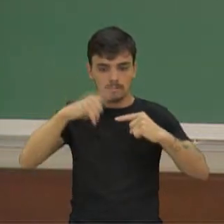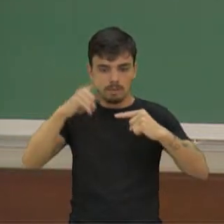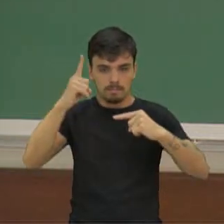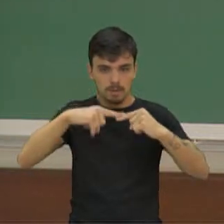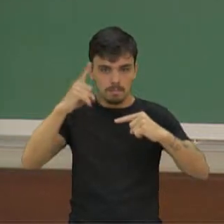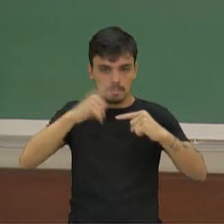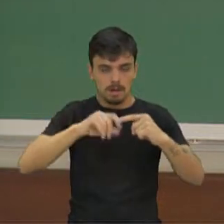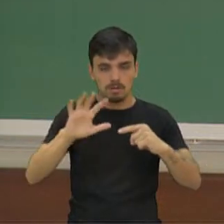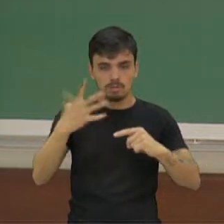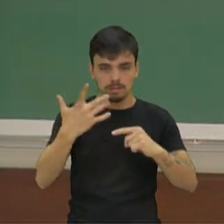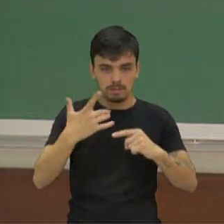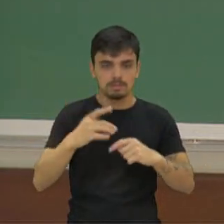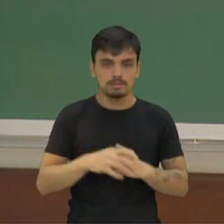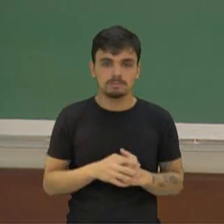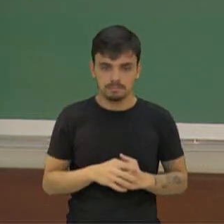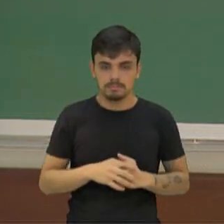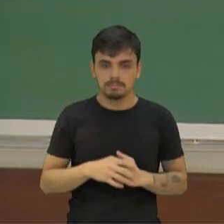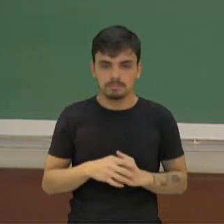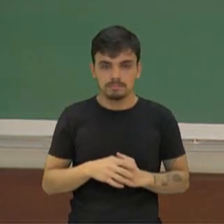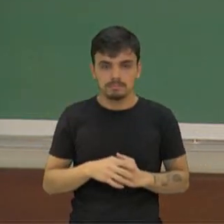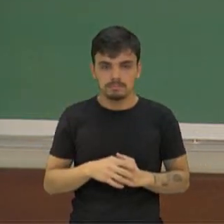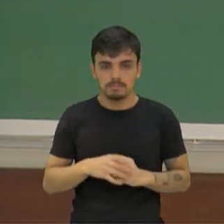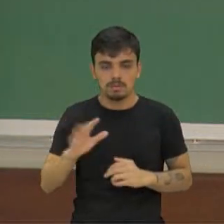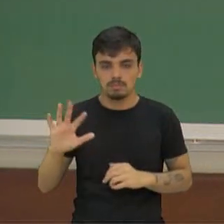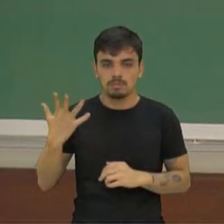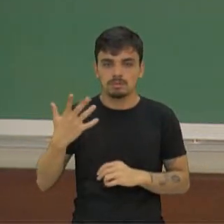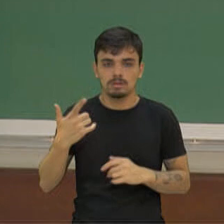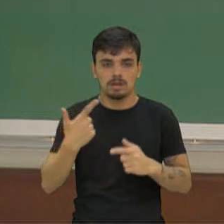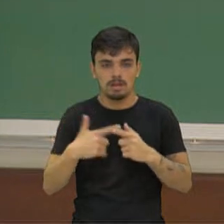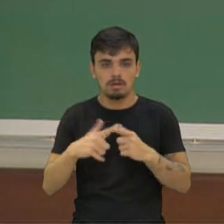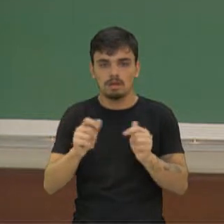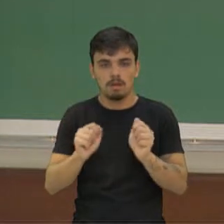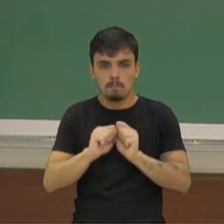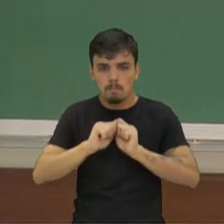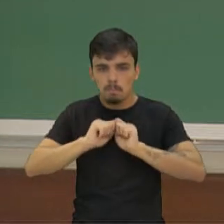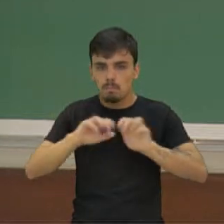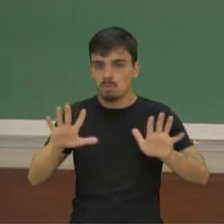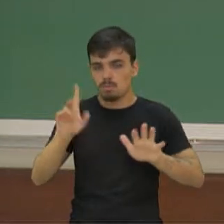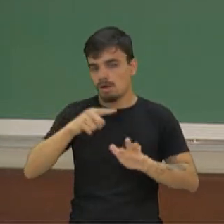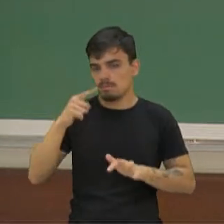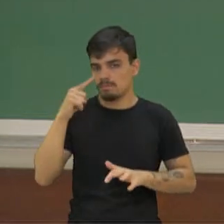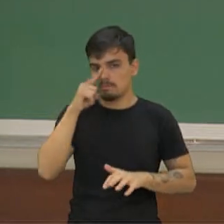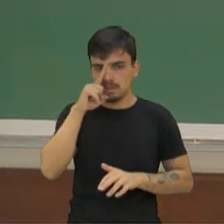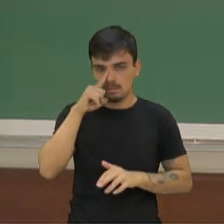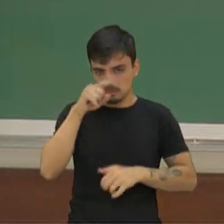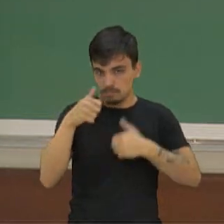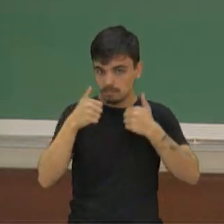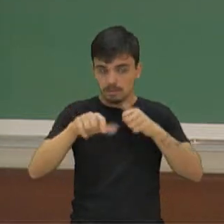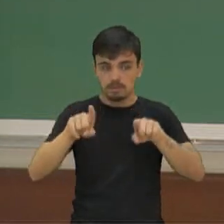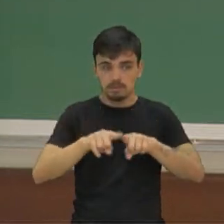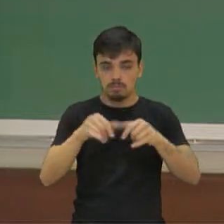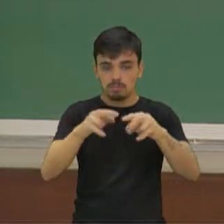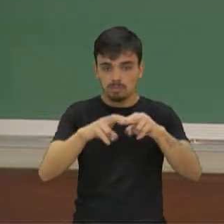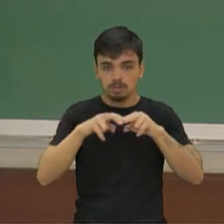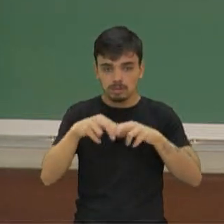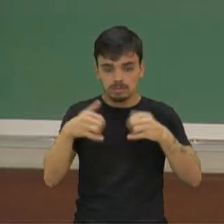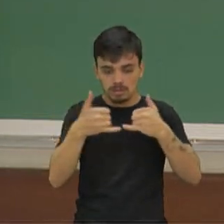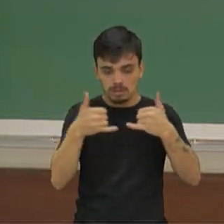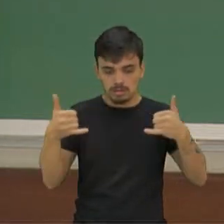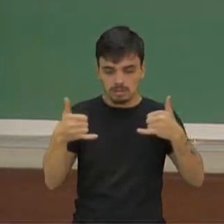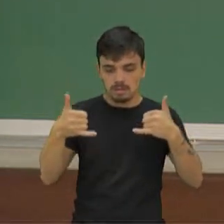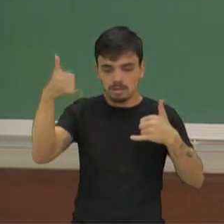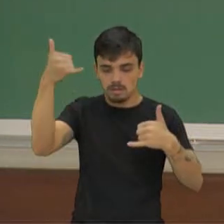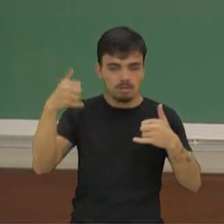bateria vai se descarregar nela mesma, girando até uma explosão. Então é muito perigoso. Portanto, essas linhas não podem se tocar, assim